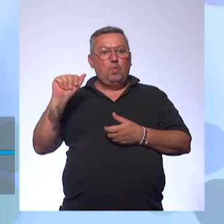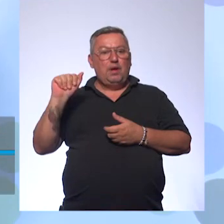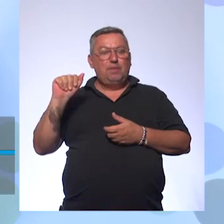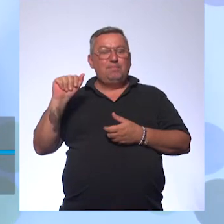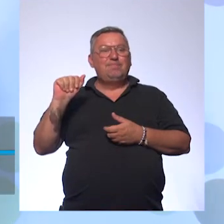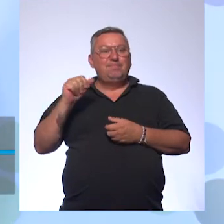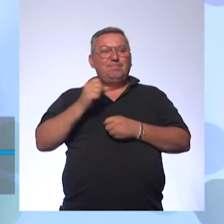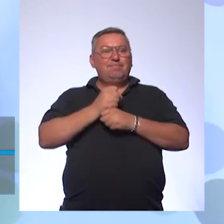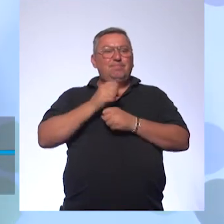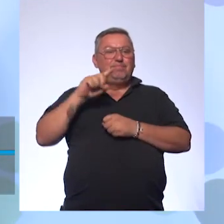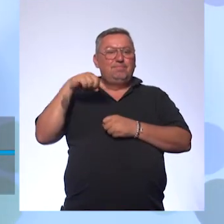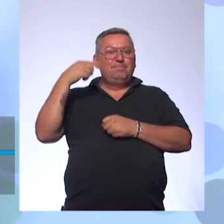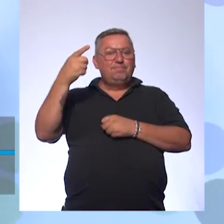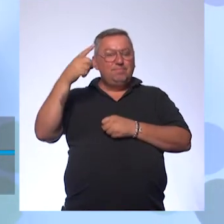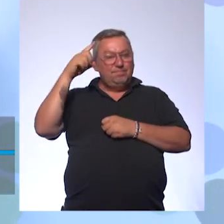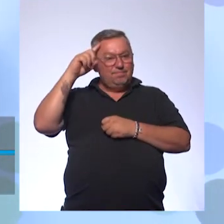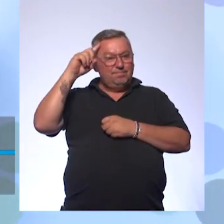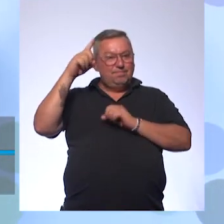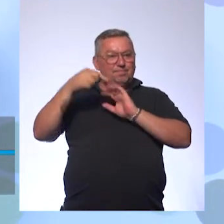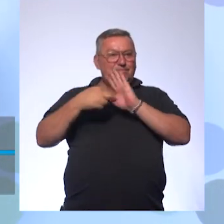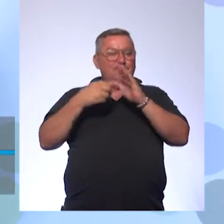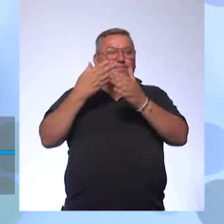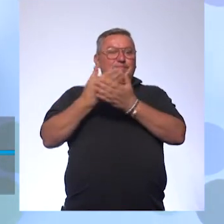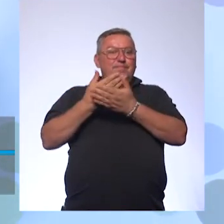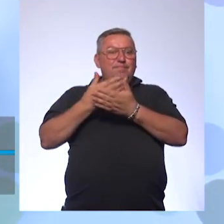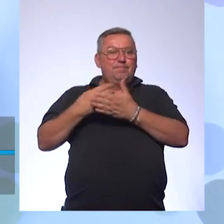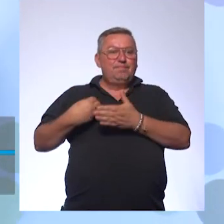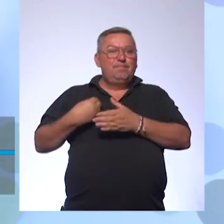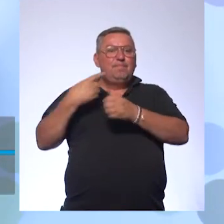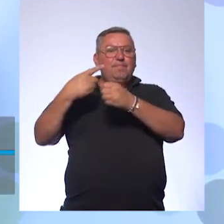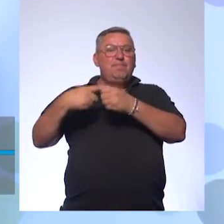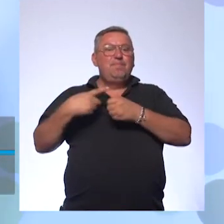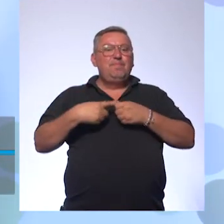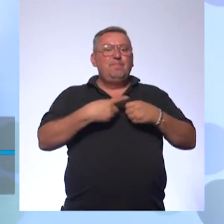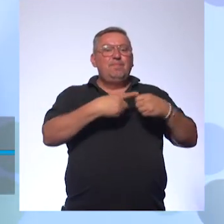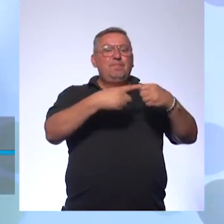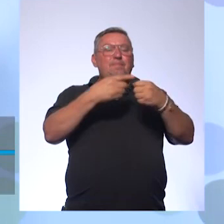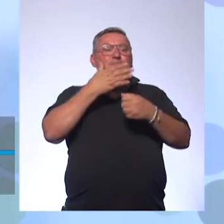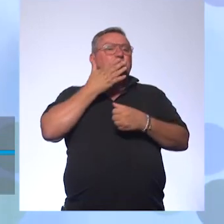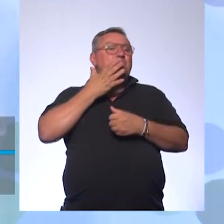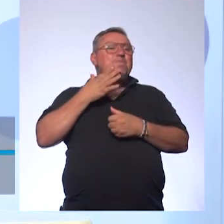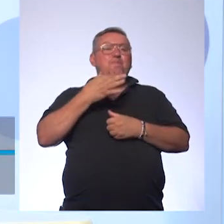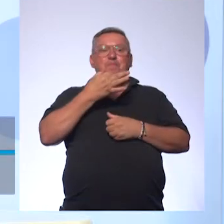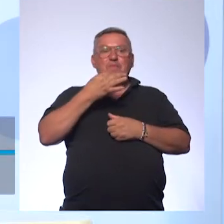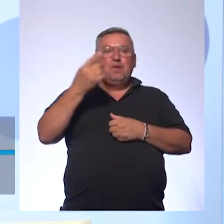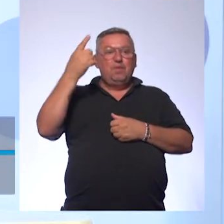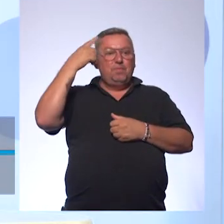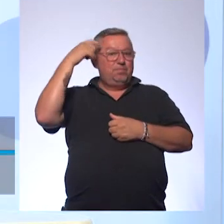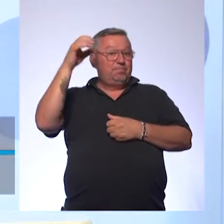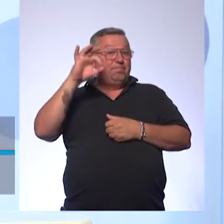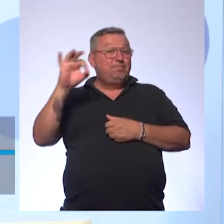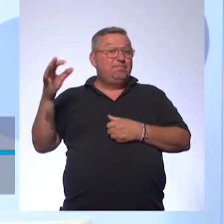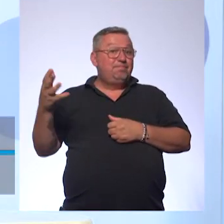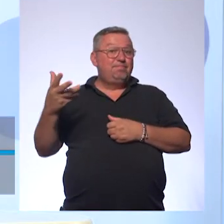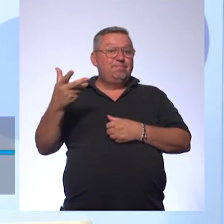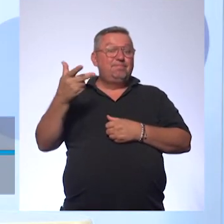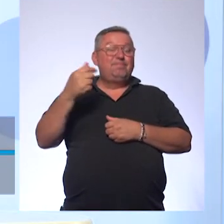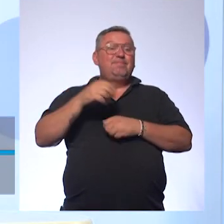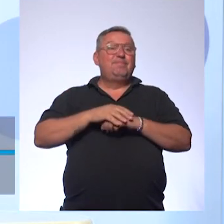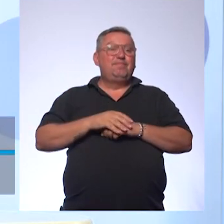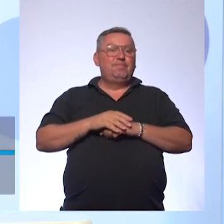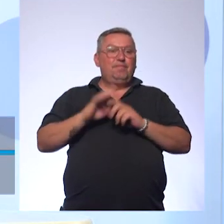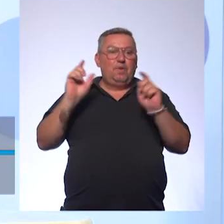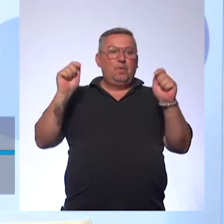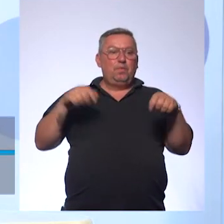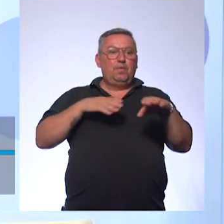começar lá? A gente pode. Ou pode ser São Carlos. Não, São Carlos não, que o pessoal lá está com medo de enchente, diz aqui a professora. Está chovendo